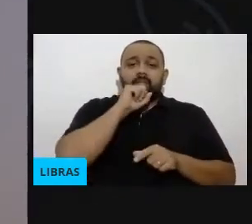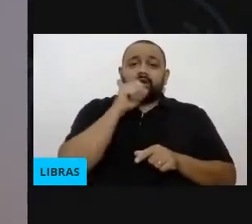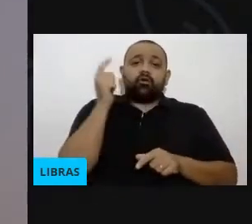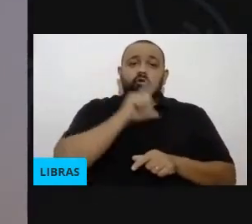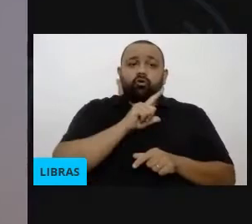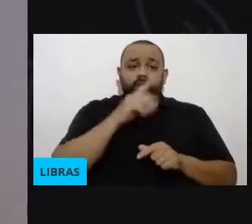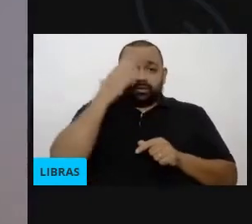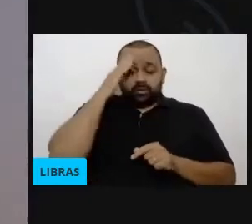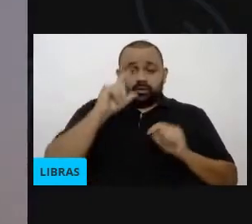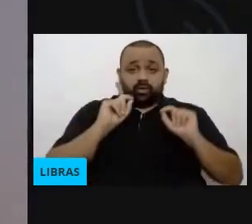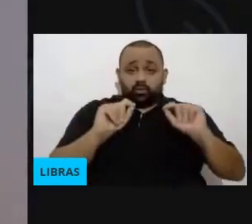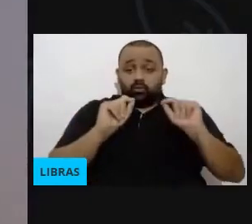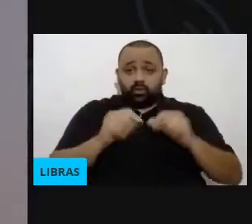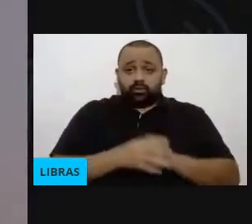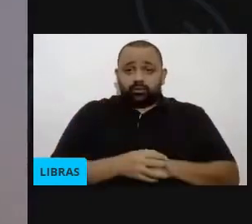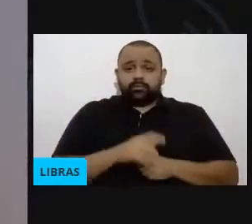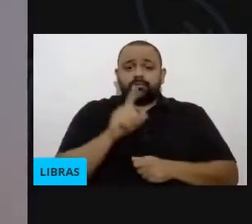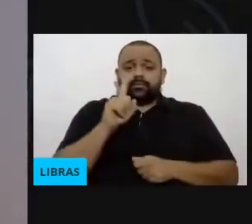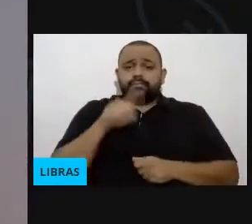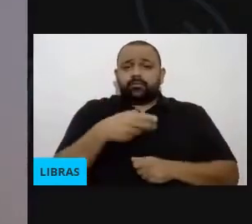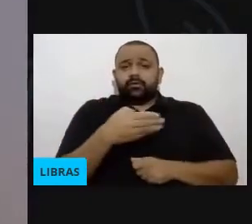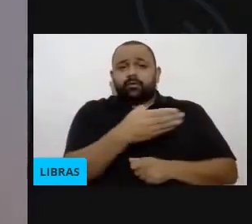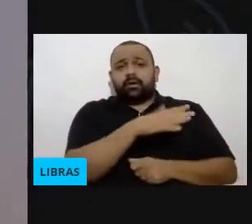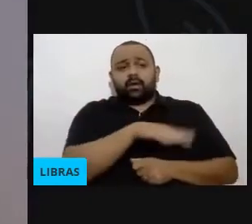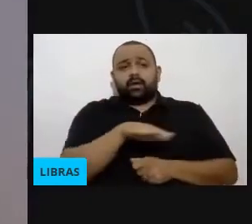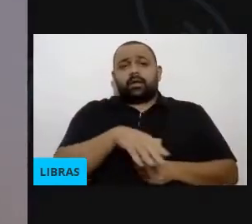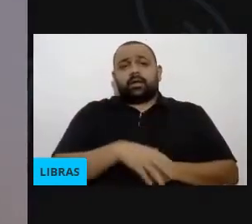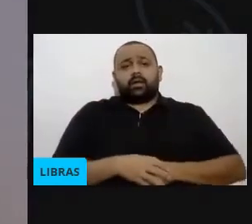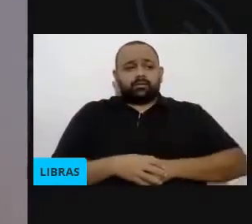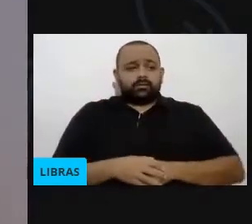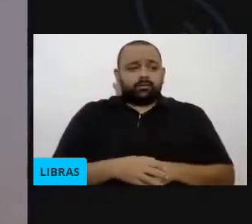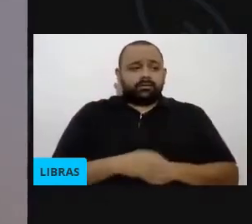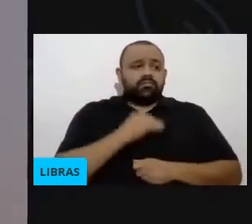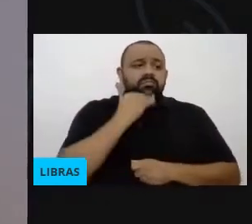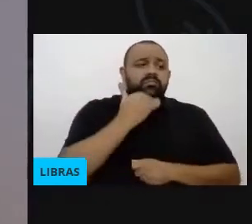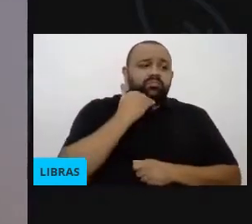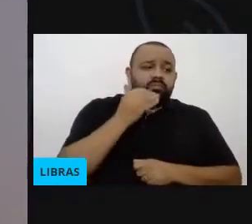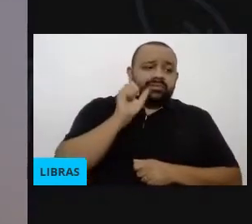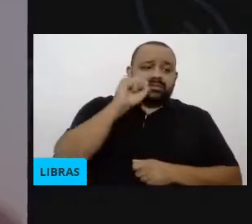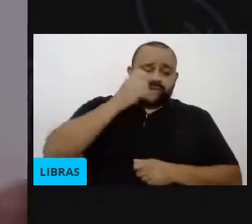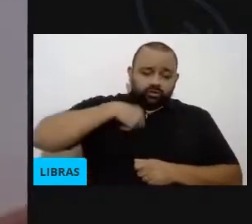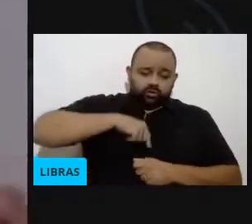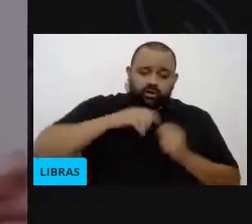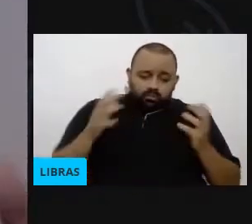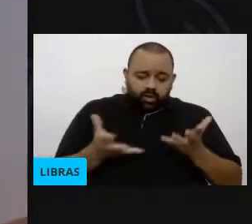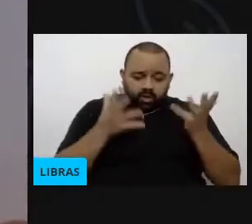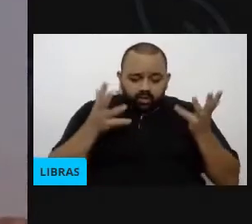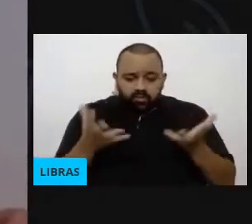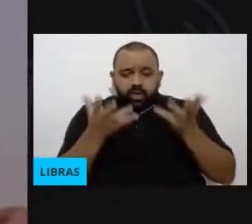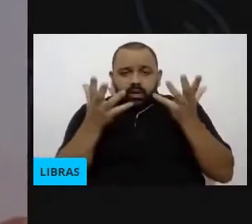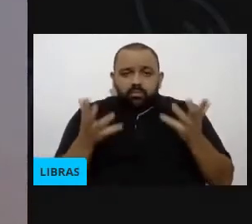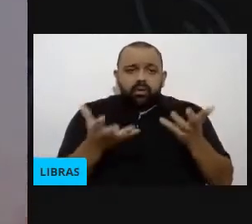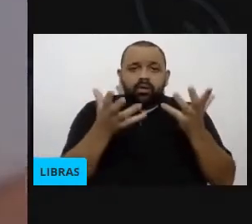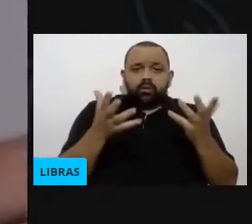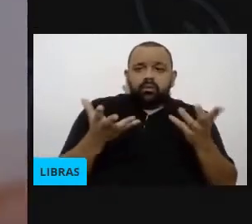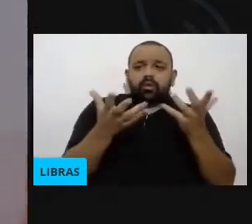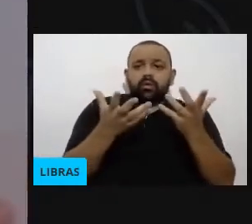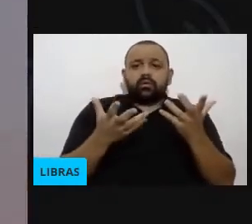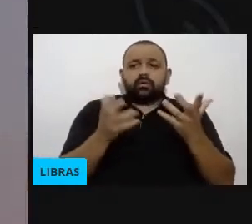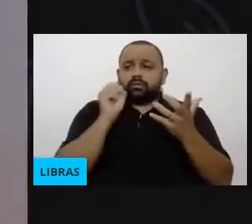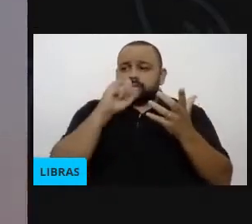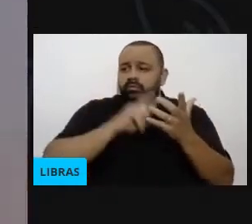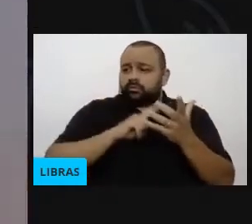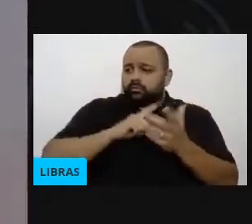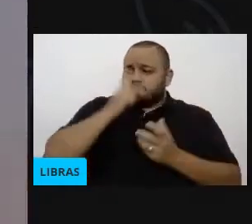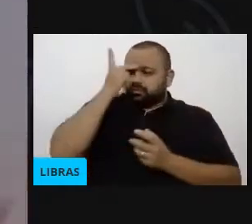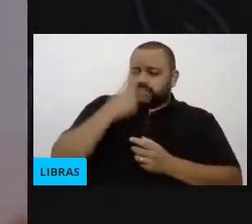primeiro, eles são crianças. Não adianta a gente só querer estimular para encontrar